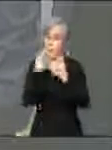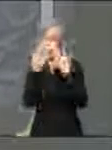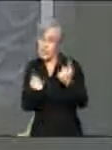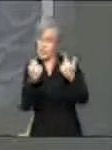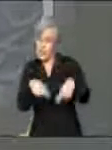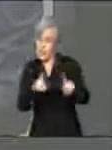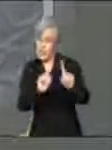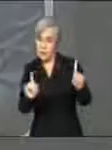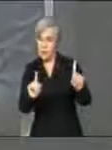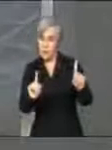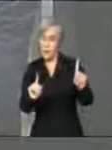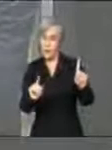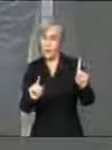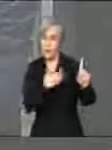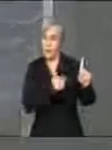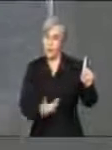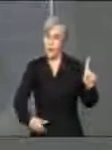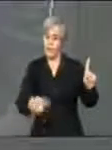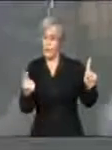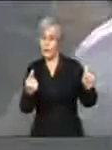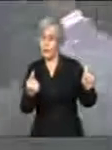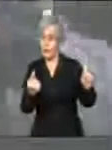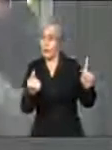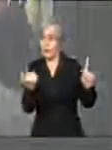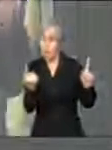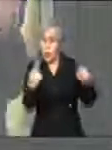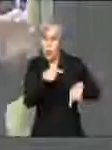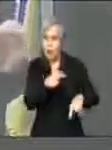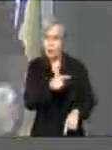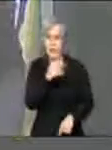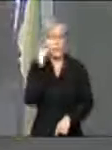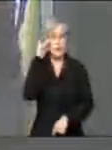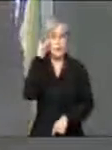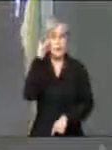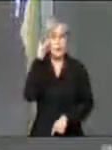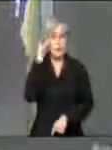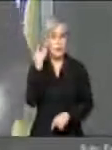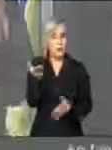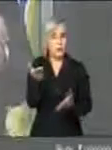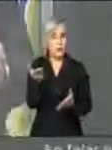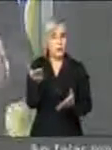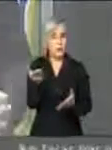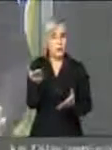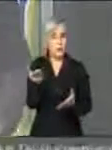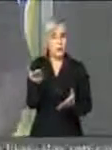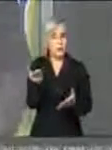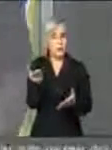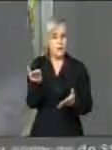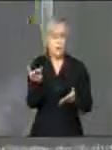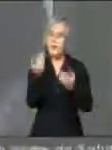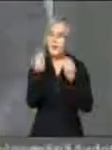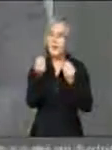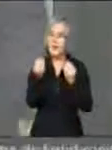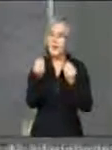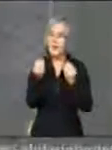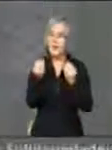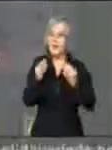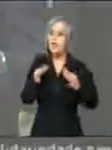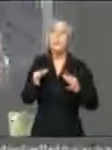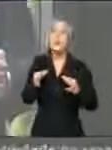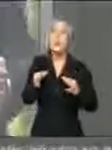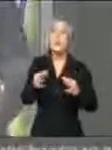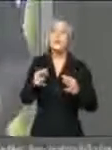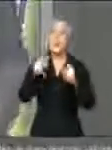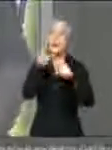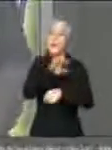deputado Carlos Sampaio, contra Dilma são democráticos. A presidente é rejeitada por todas